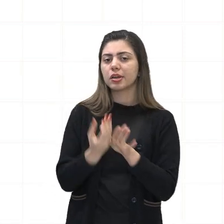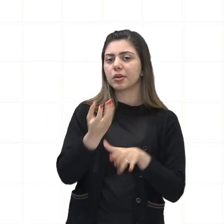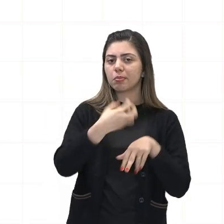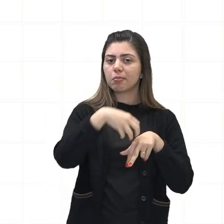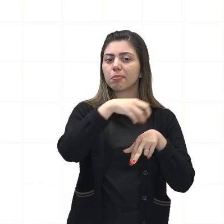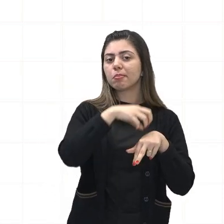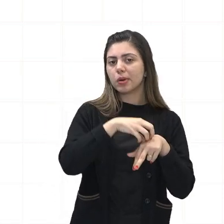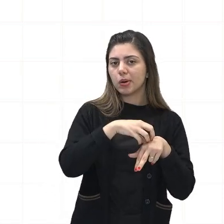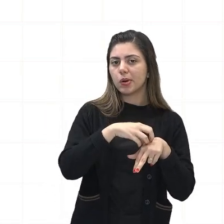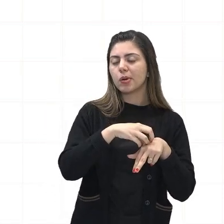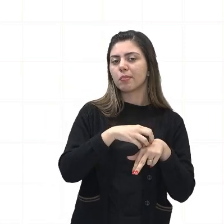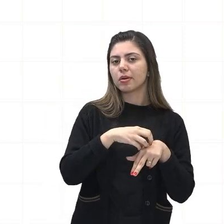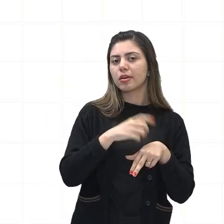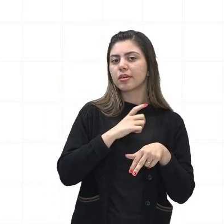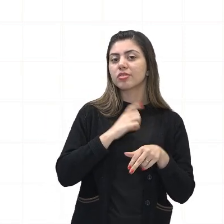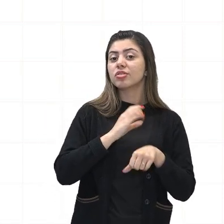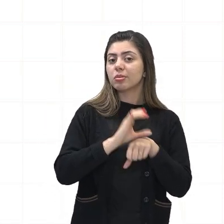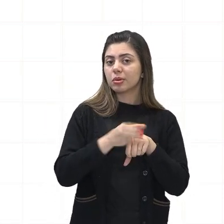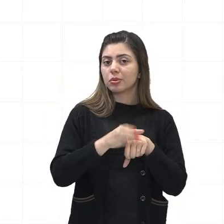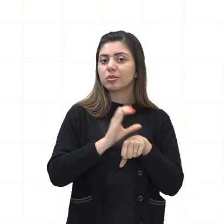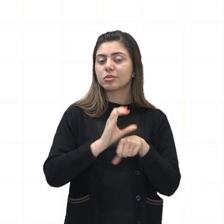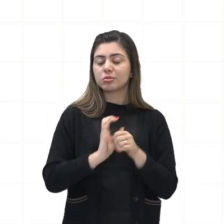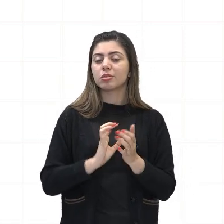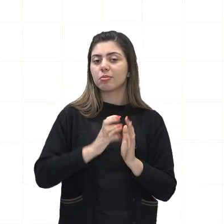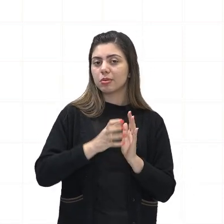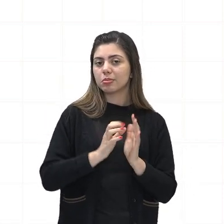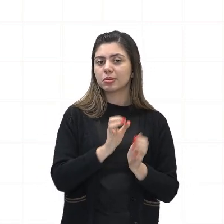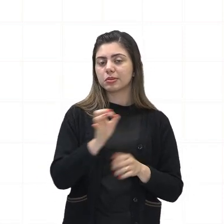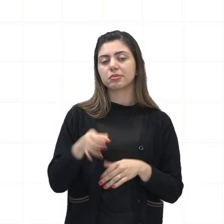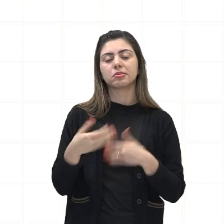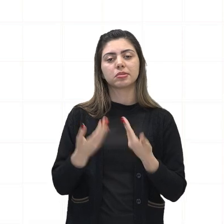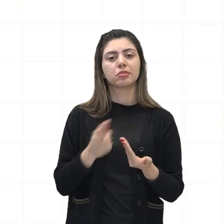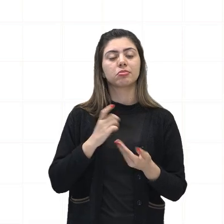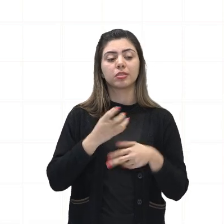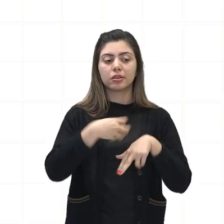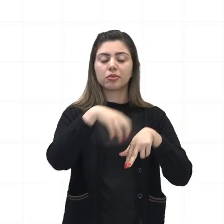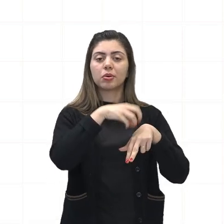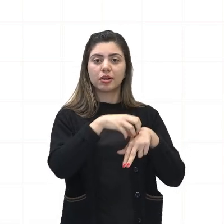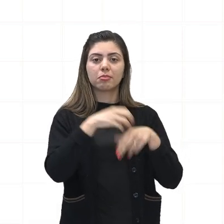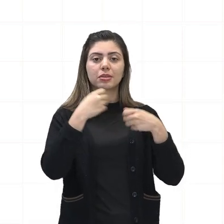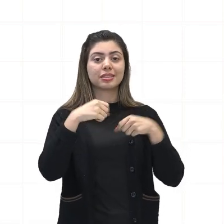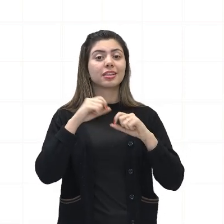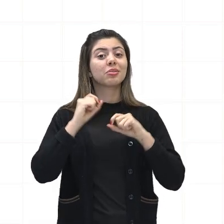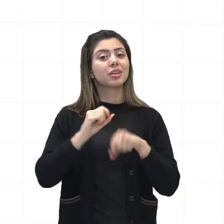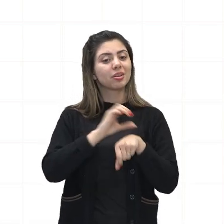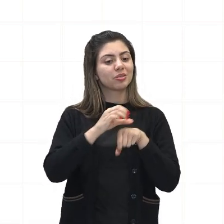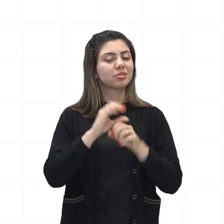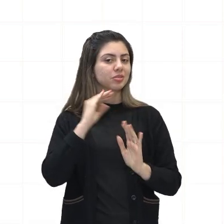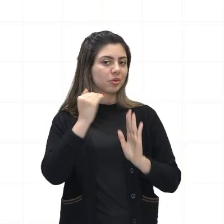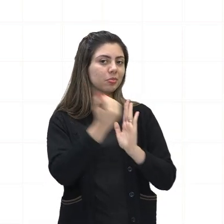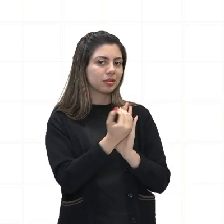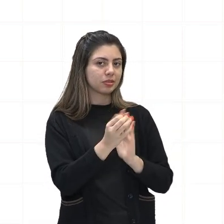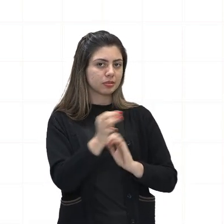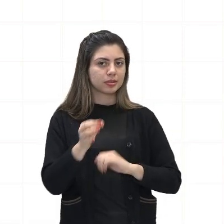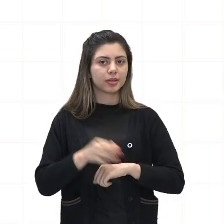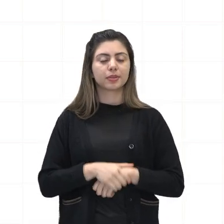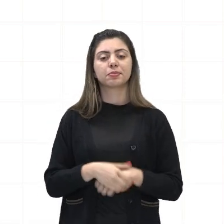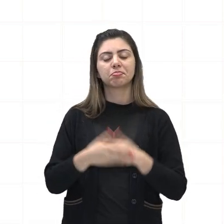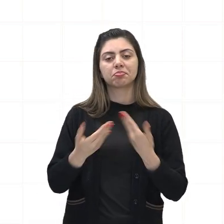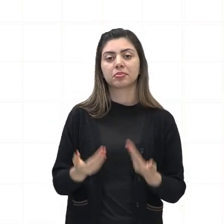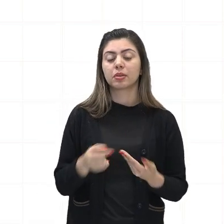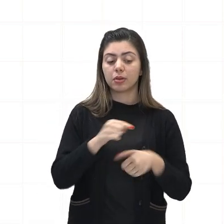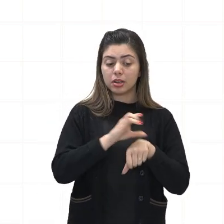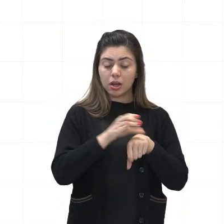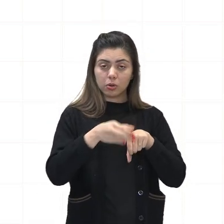monarquia constitucionalista, parlamentarista, não é? Onde o rei estava sujeito à Constituição, onde essa